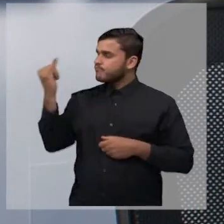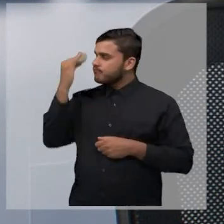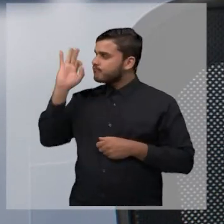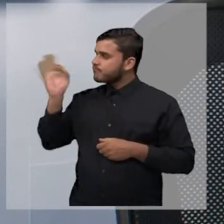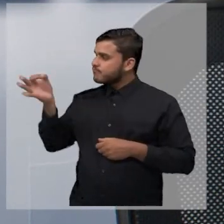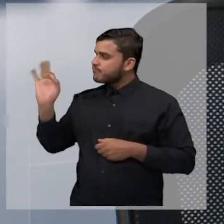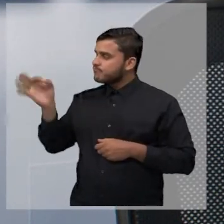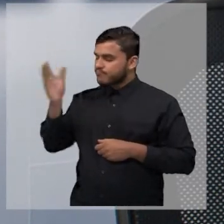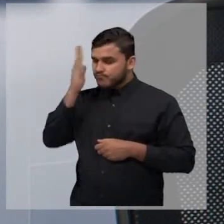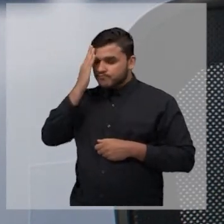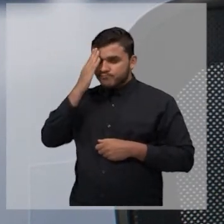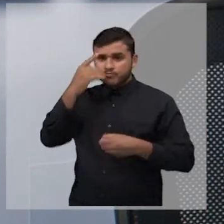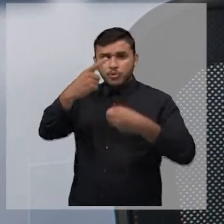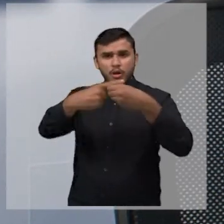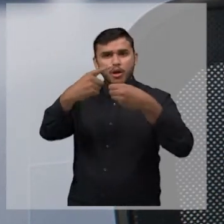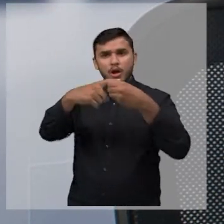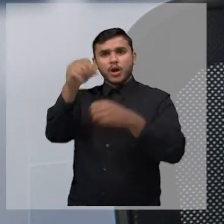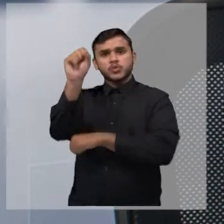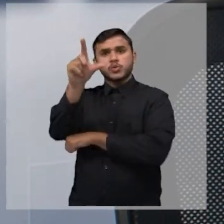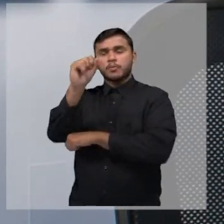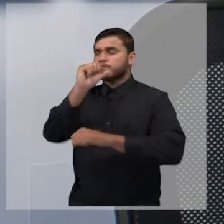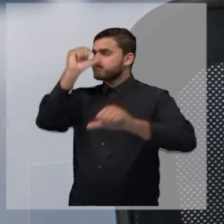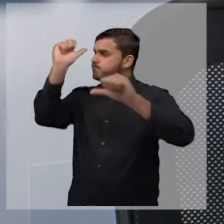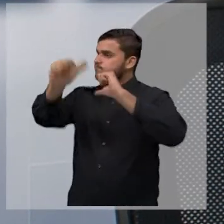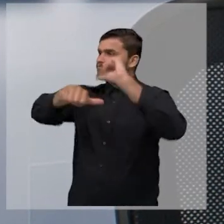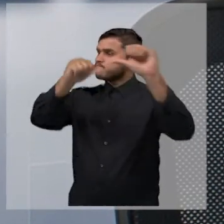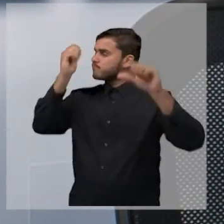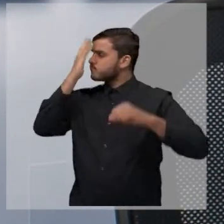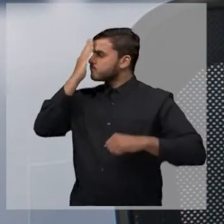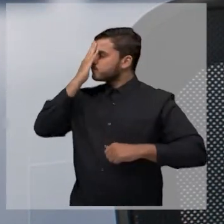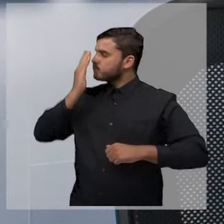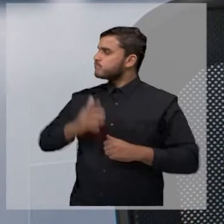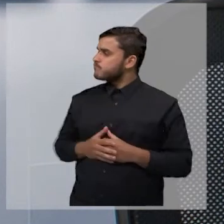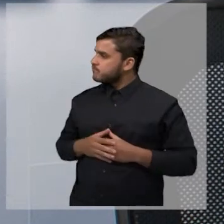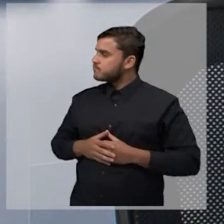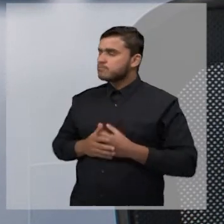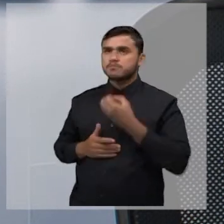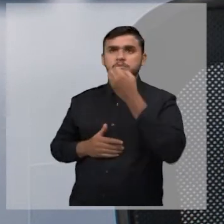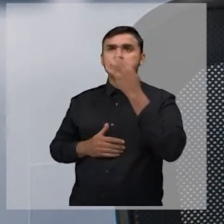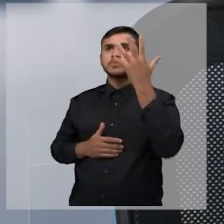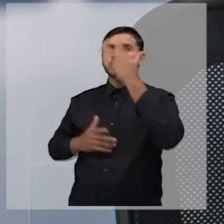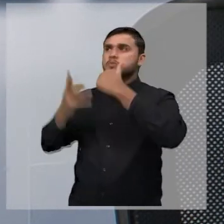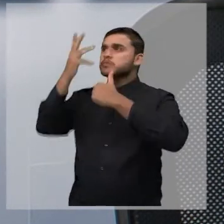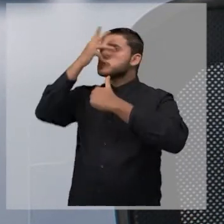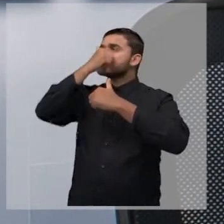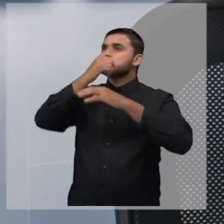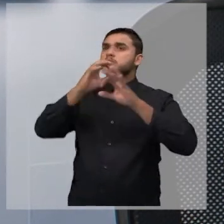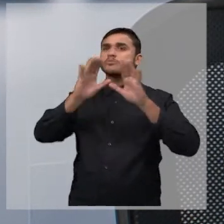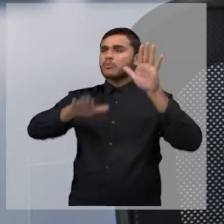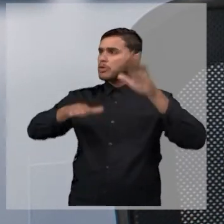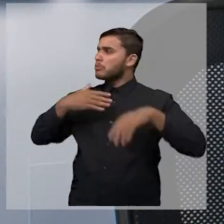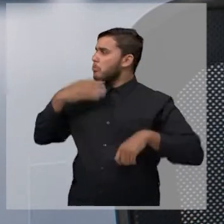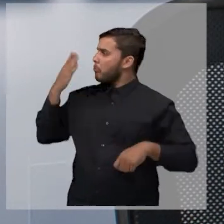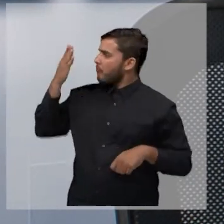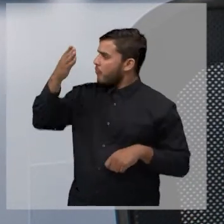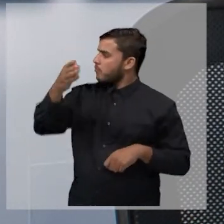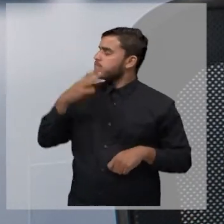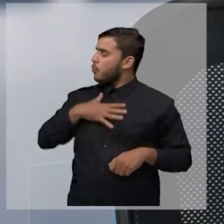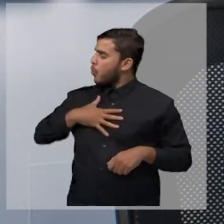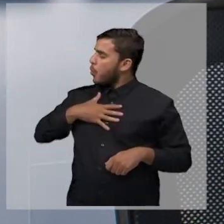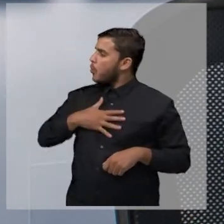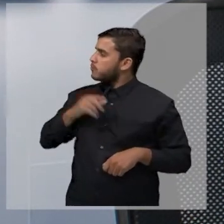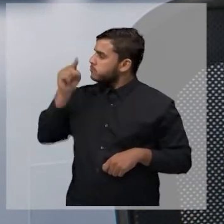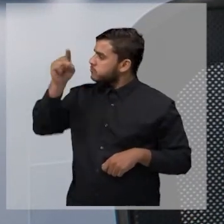a cidade literalmente mudou mesmo. Não só mudou Confesso esteticamente... que há dias não vou a Sobral. Não só esteticamente,